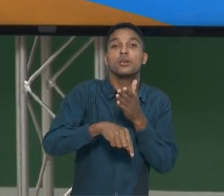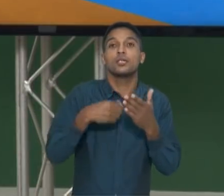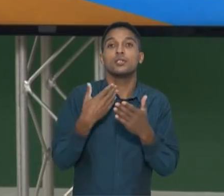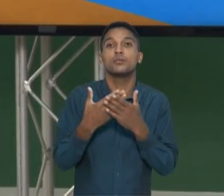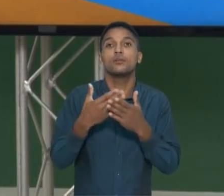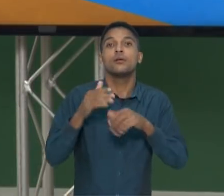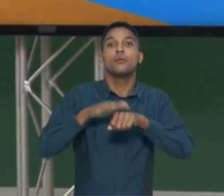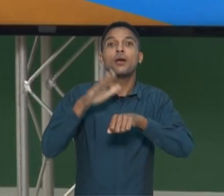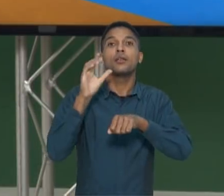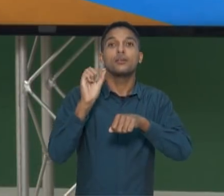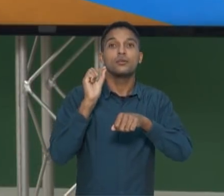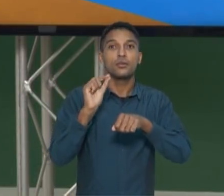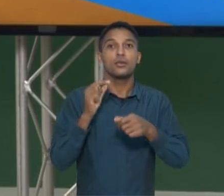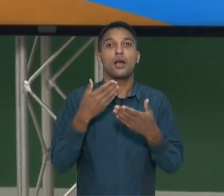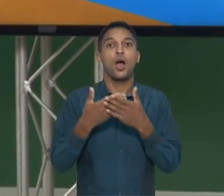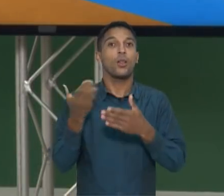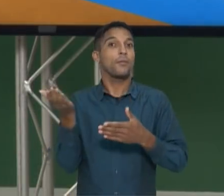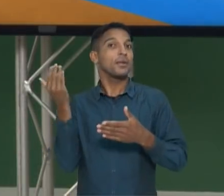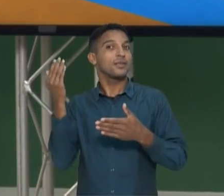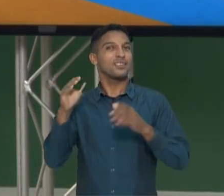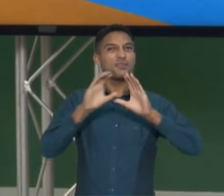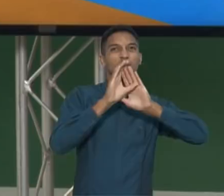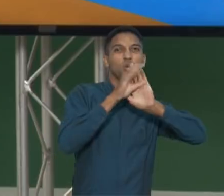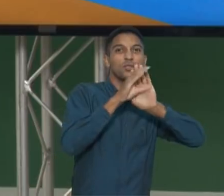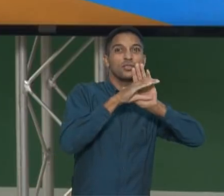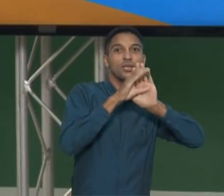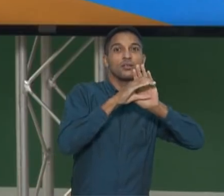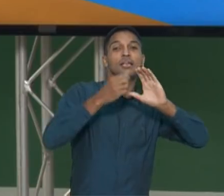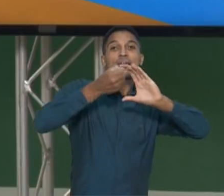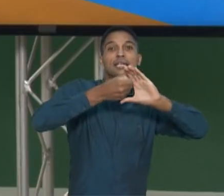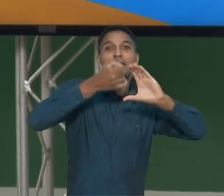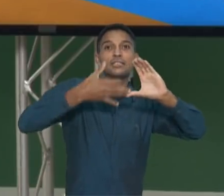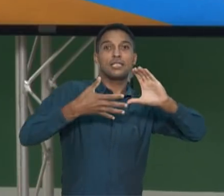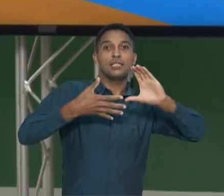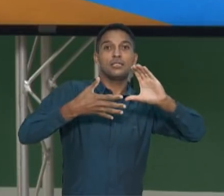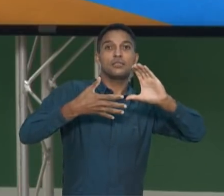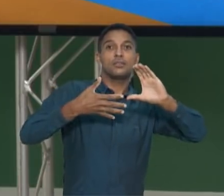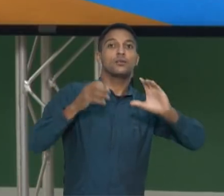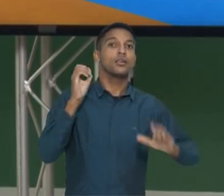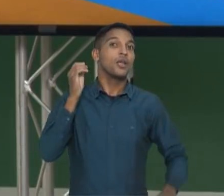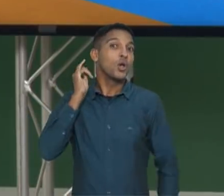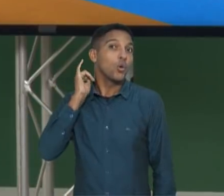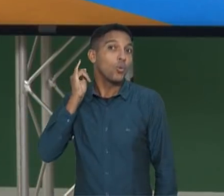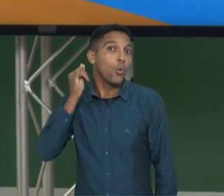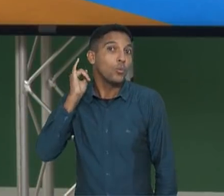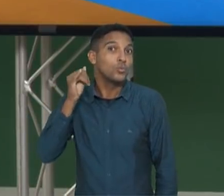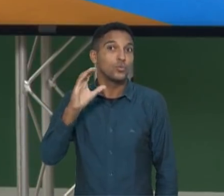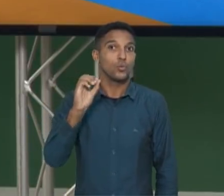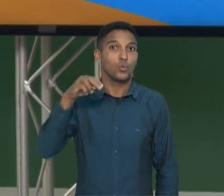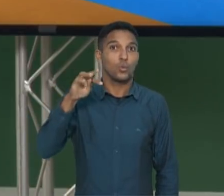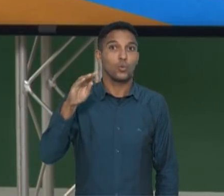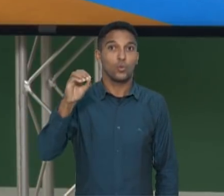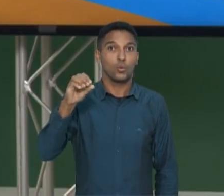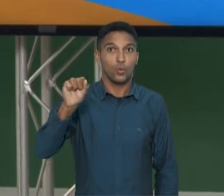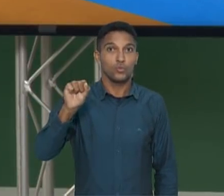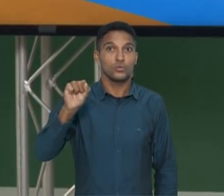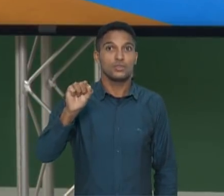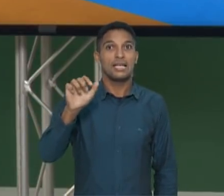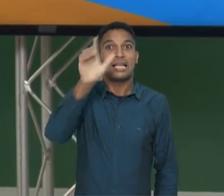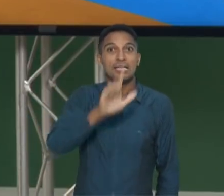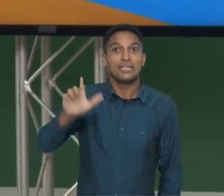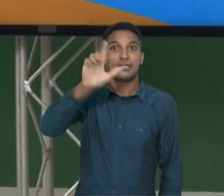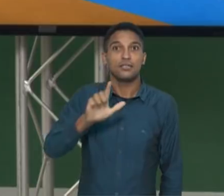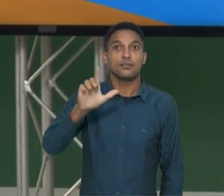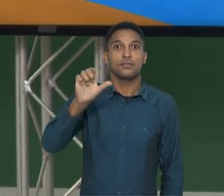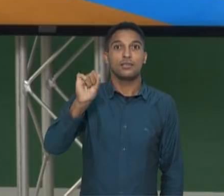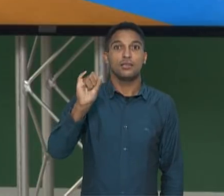aula passada, os conceitos lá das características dos contos literários, né? Então hoje a gente continua analisando